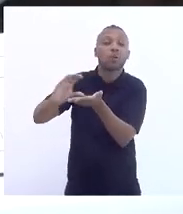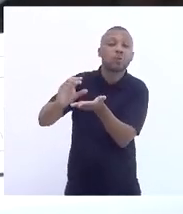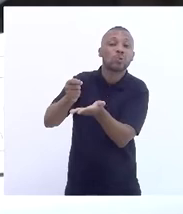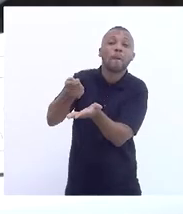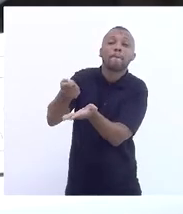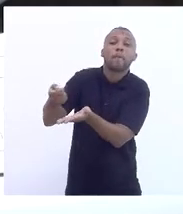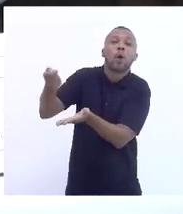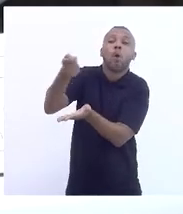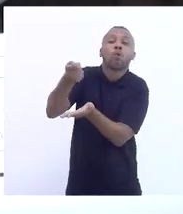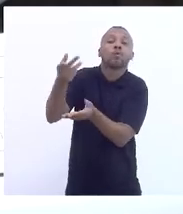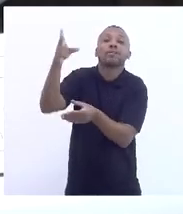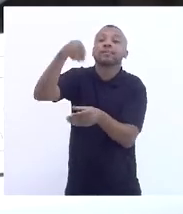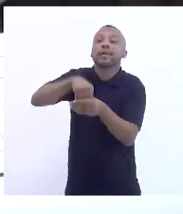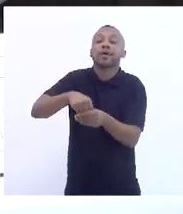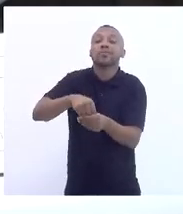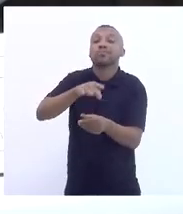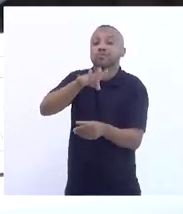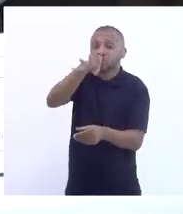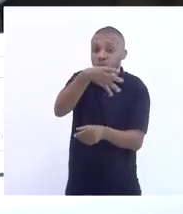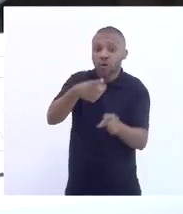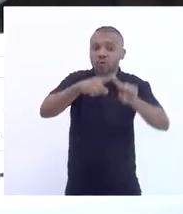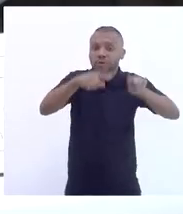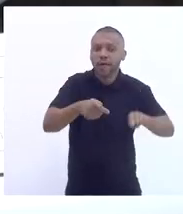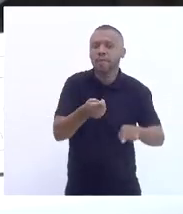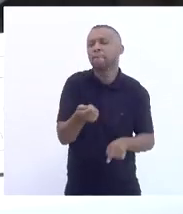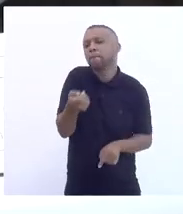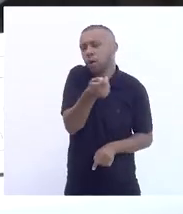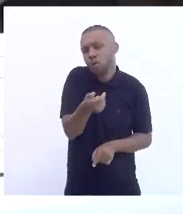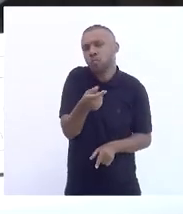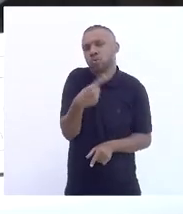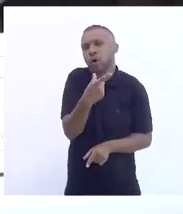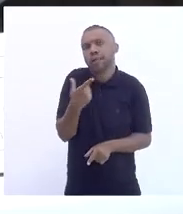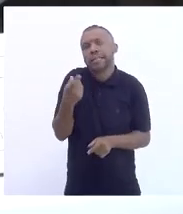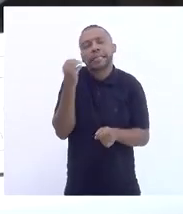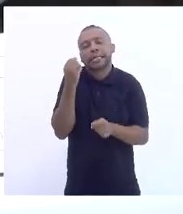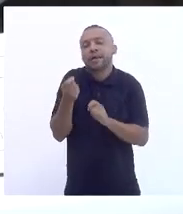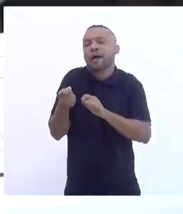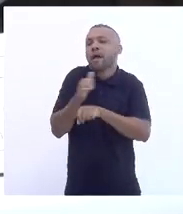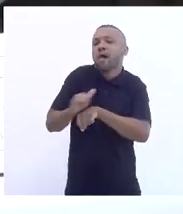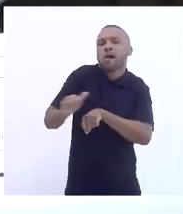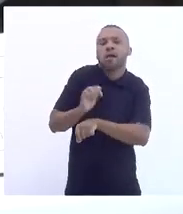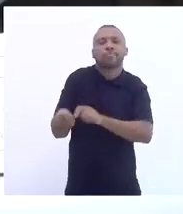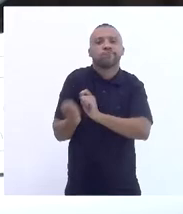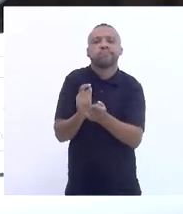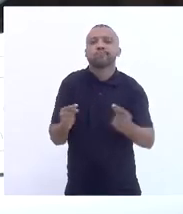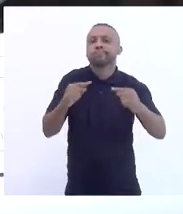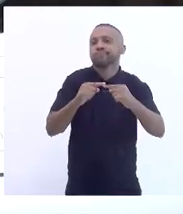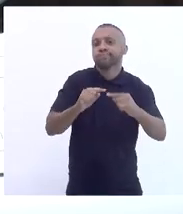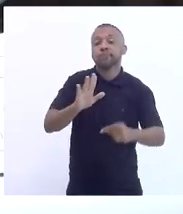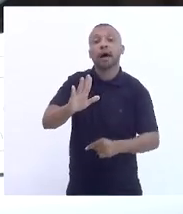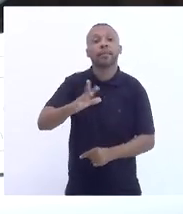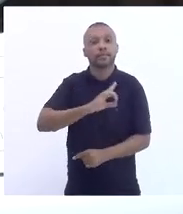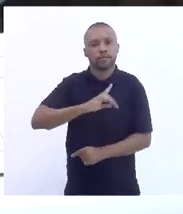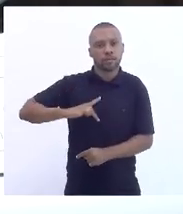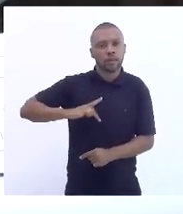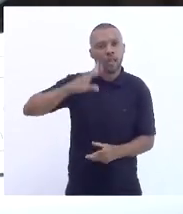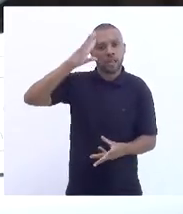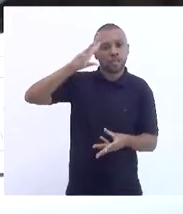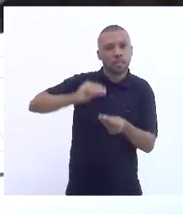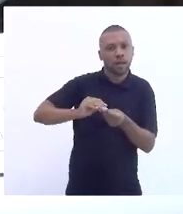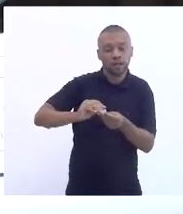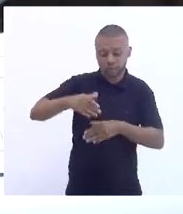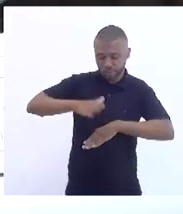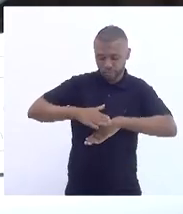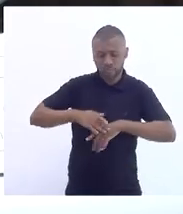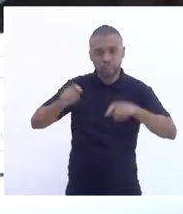dos seus próprios quadros mas a defensora pública entende que cabe a ela ouvir e qualificar